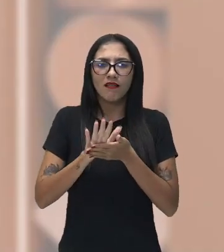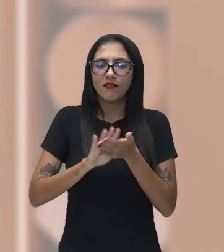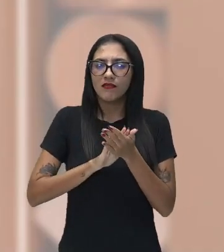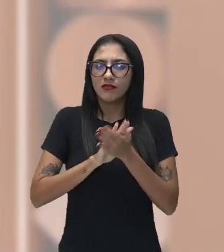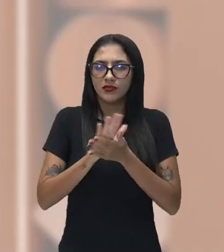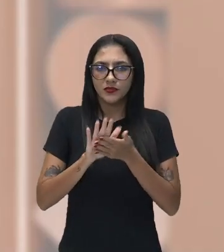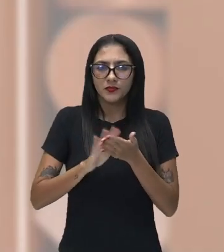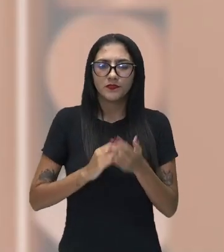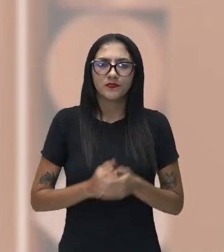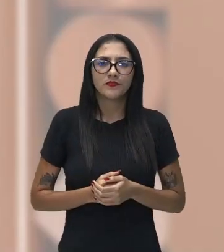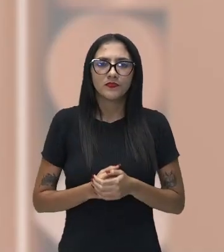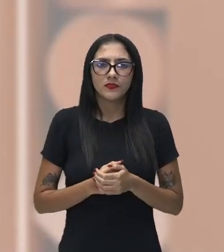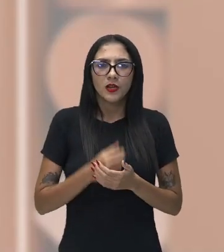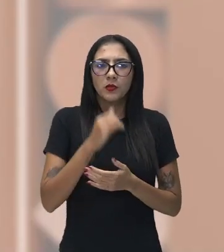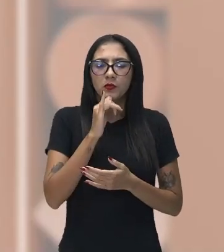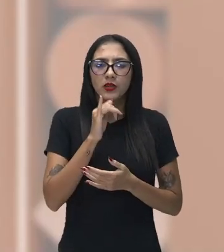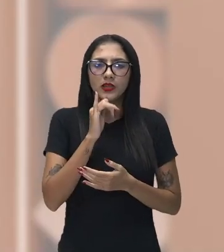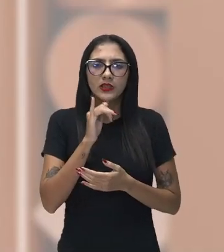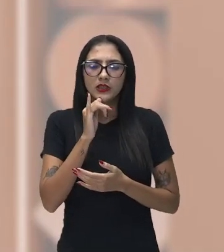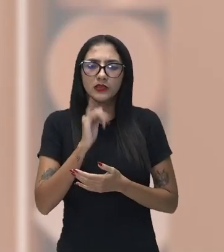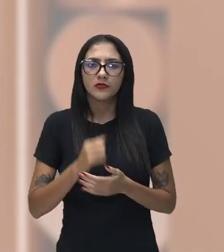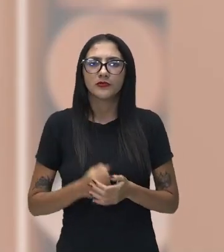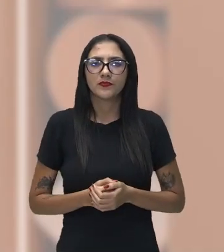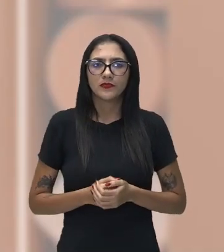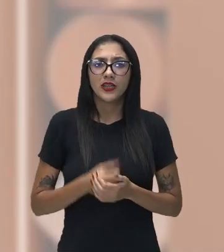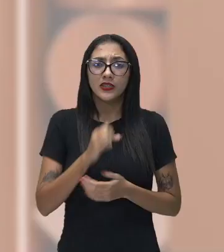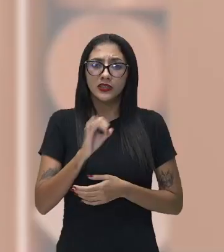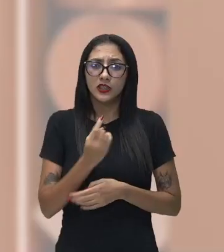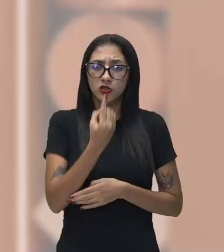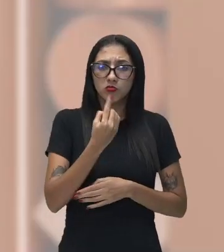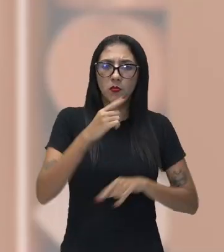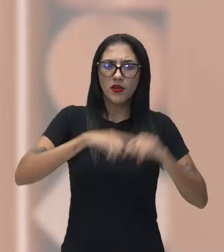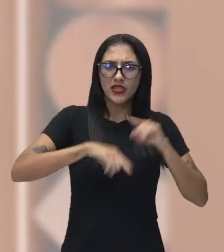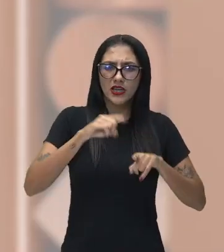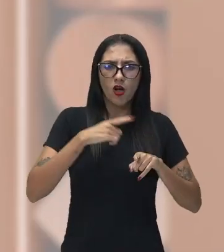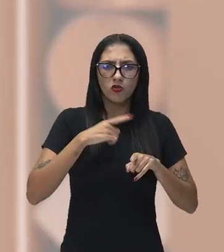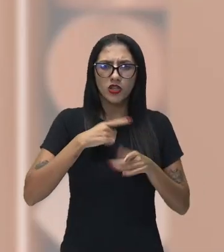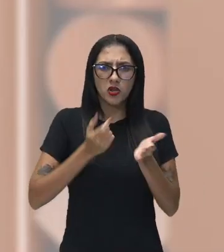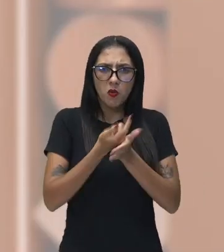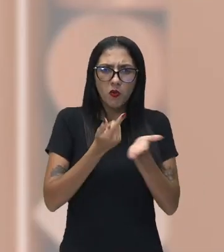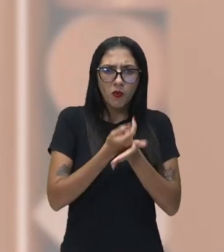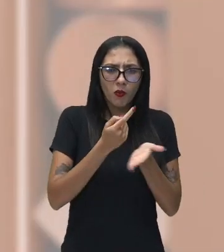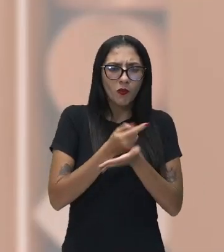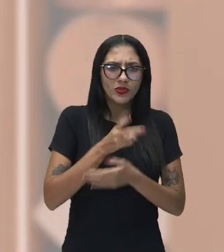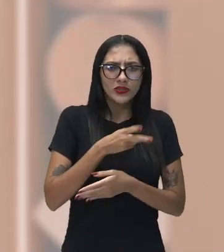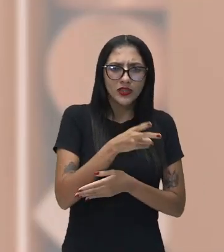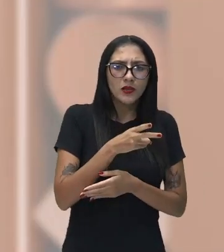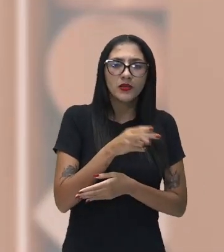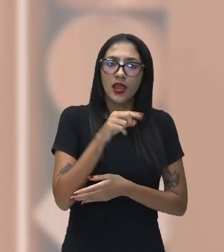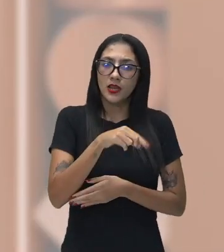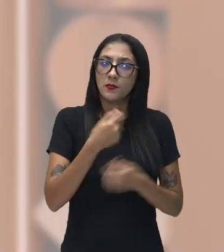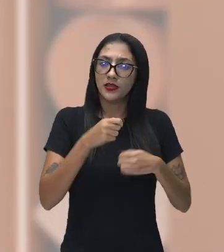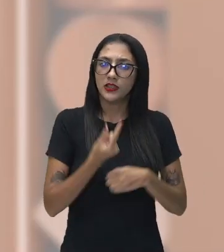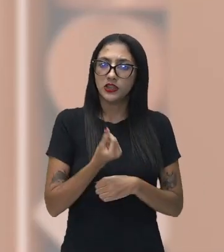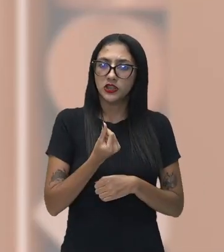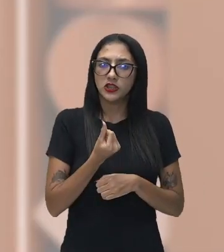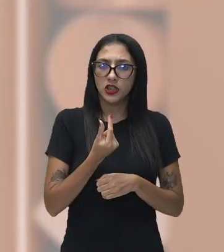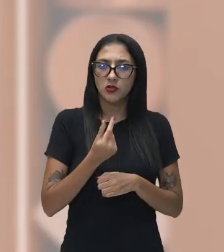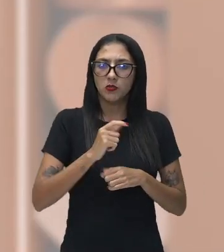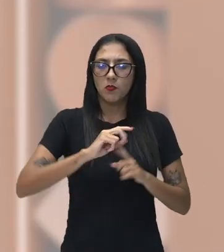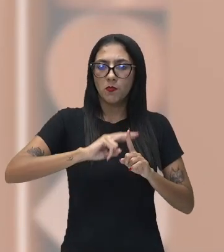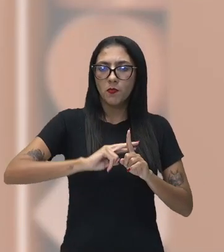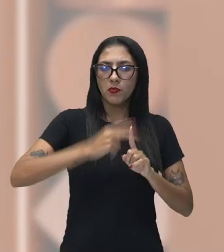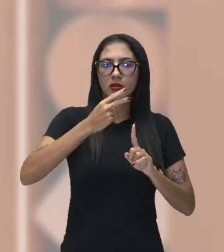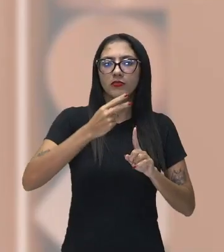se perde valor, lei de oferta e procura. Se um produto é muito procurado, o valor dele sobe. Mas se ninguém procura, a tendência é que ele